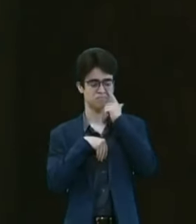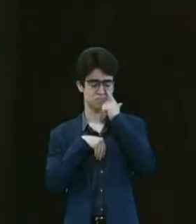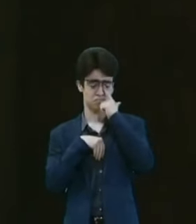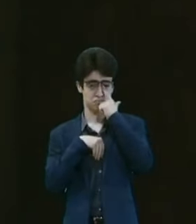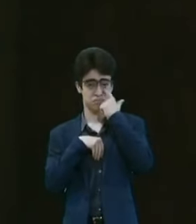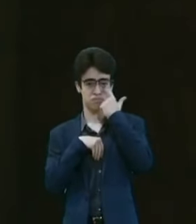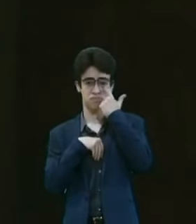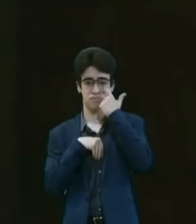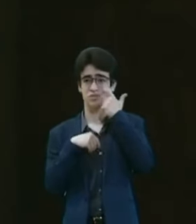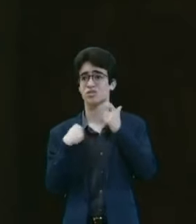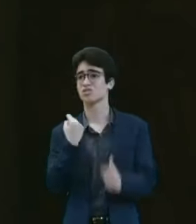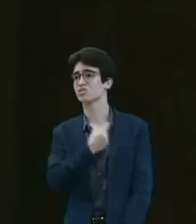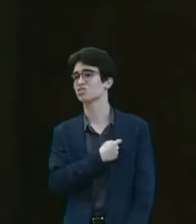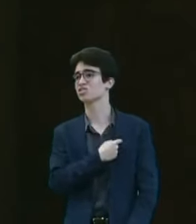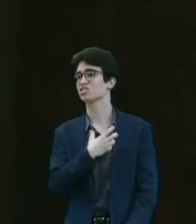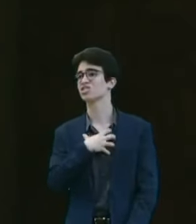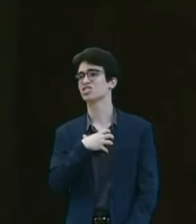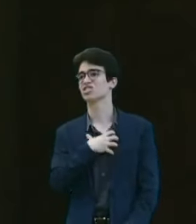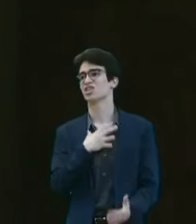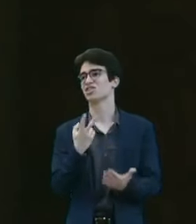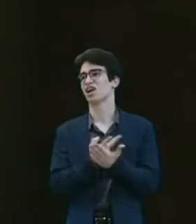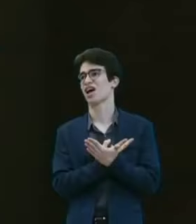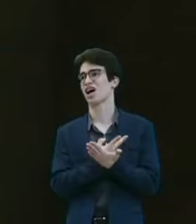Nós estamos fazendo errado.